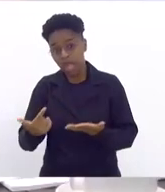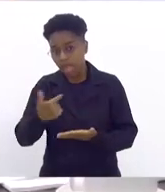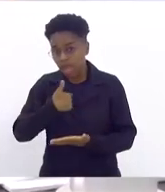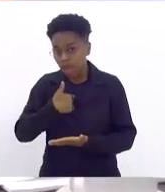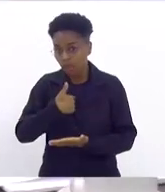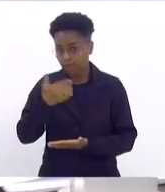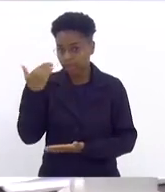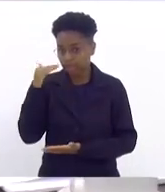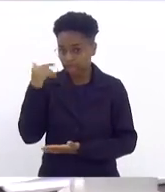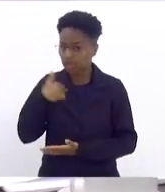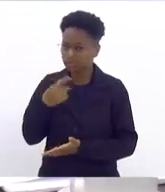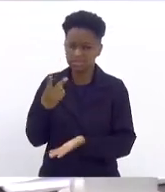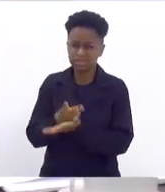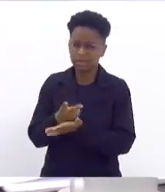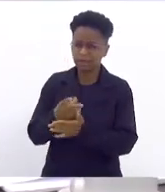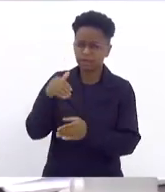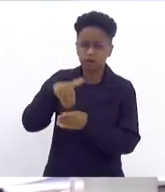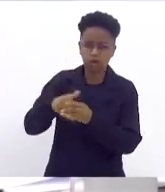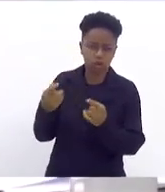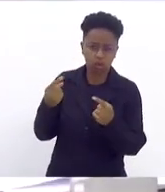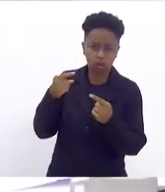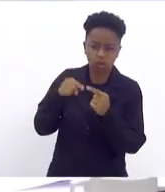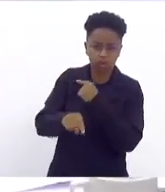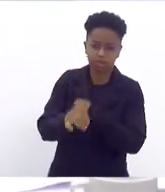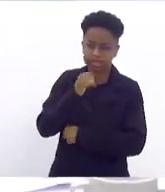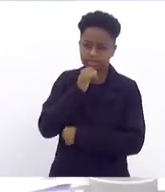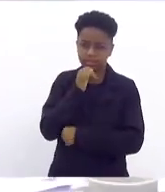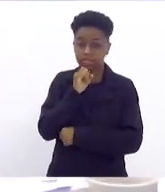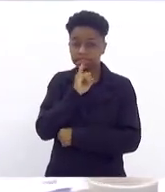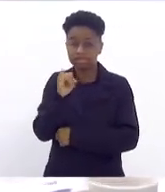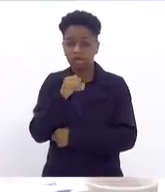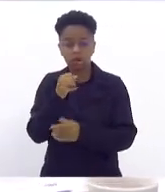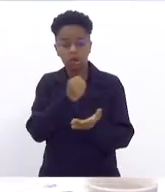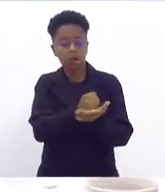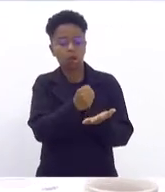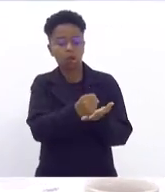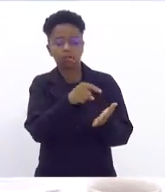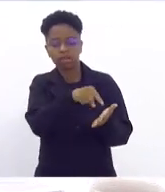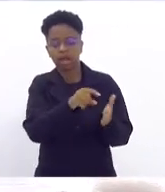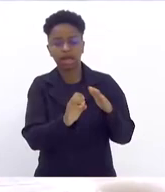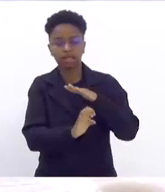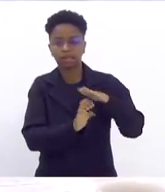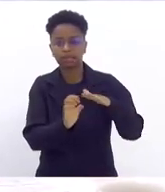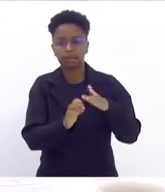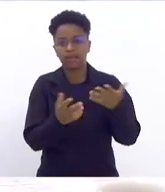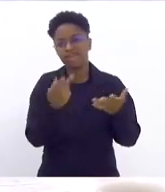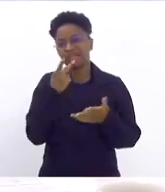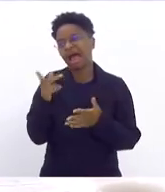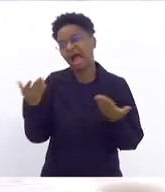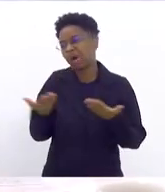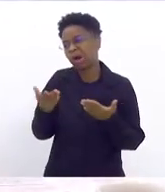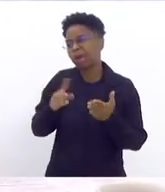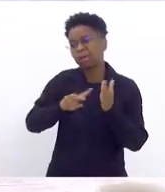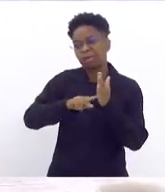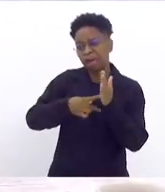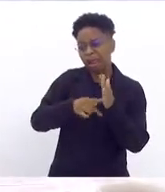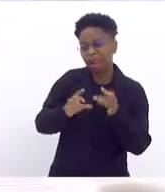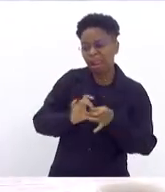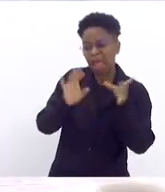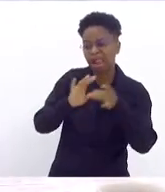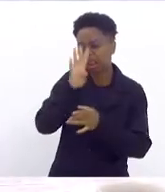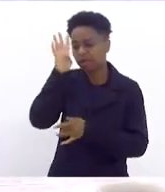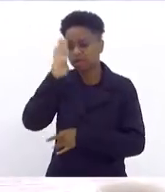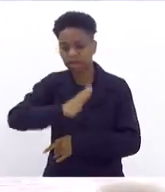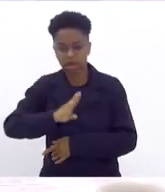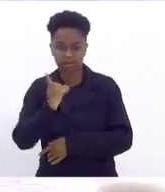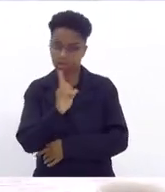eu voto sempre contra, quando há, por exemplo, um contrato de concessão, alguém fala, bom, além disso, agora vai ter pedágio gratuito aqui, ali e acolá. Eu